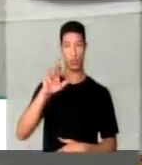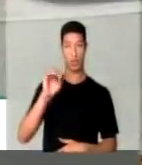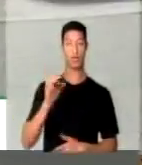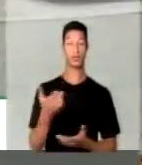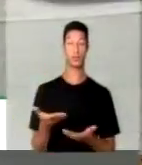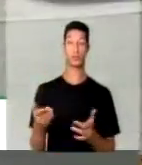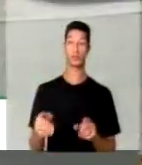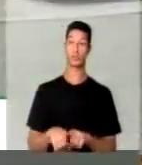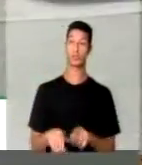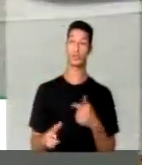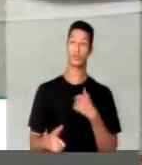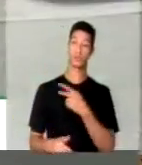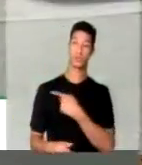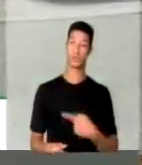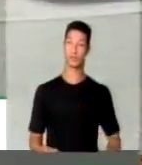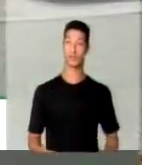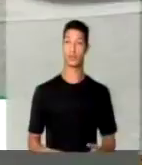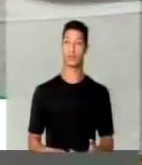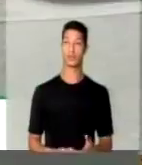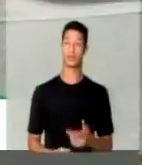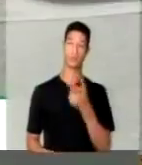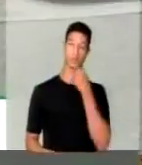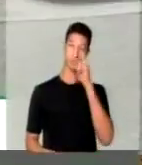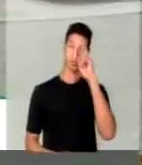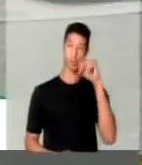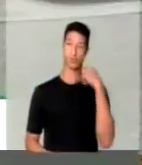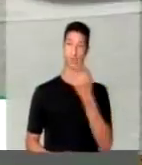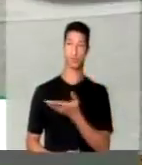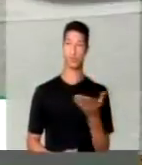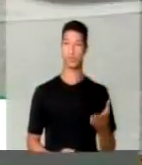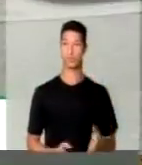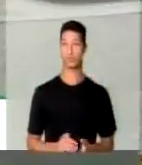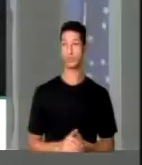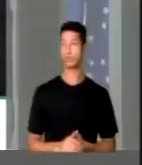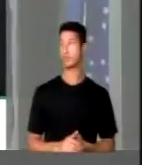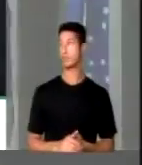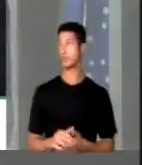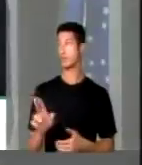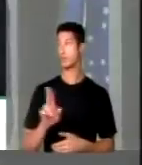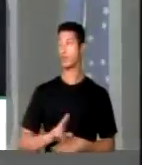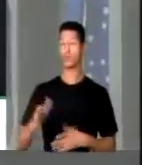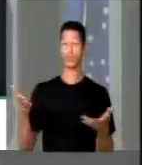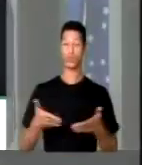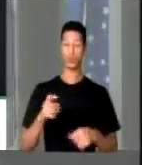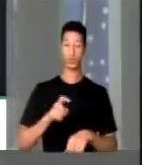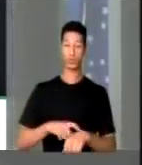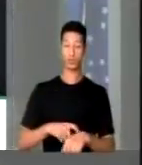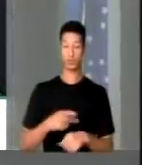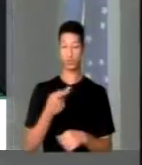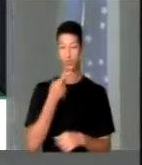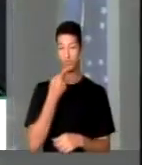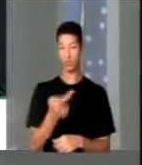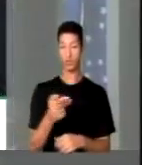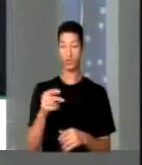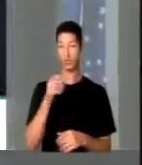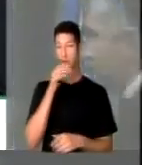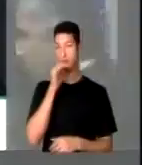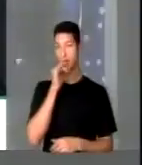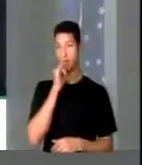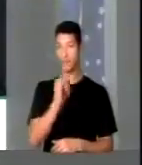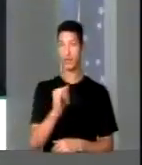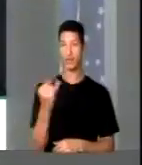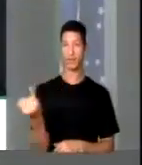deputadas. Senhor presidente, senhoras e senhores deputados, uso a tribuna nesse momento para fazer um